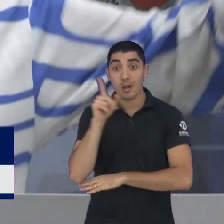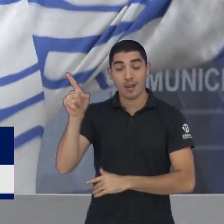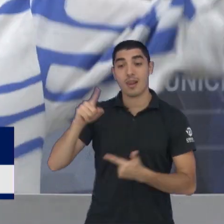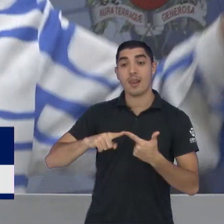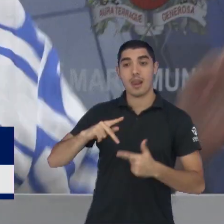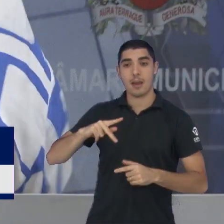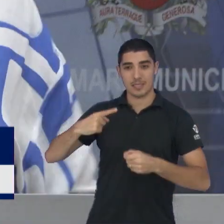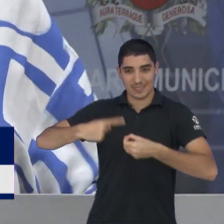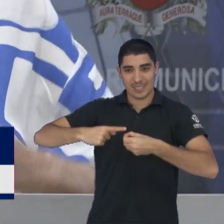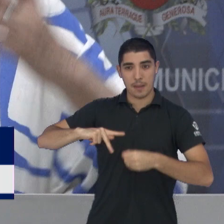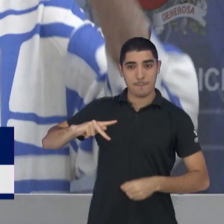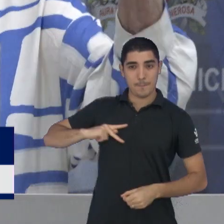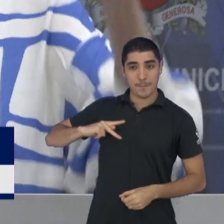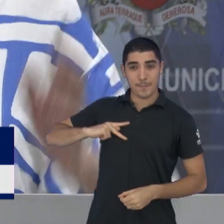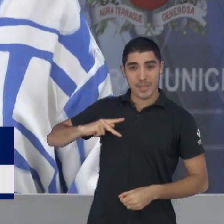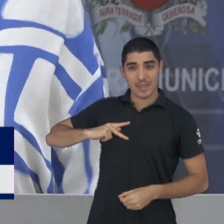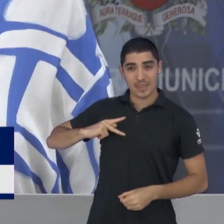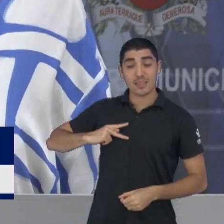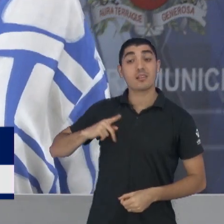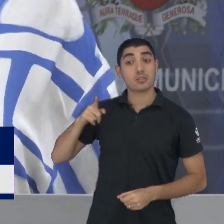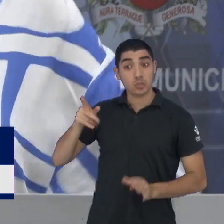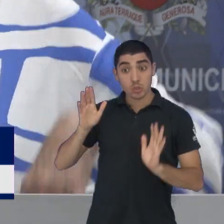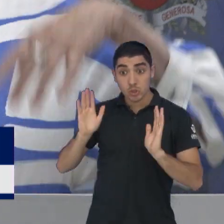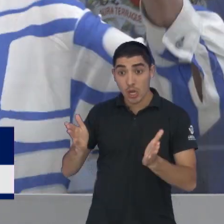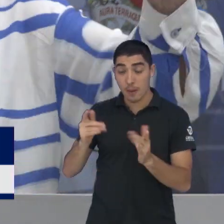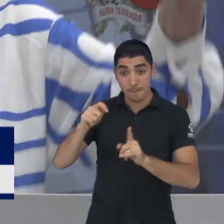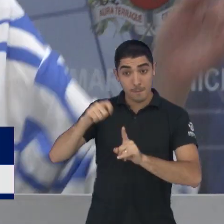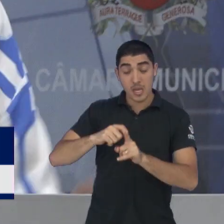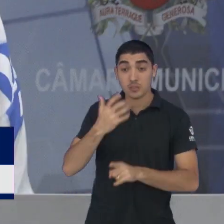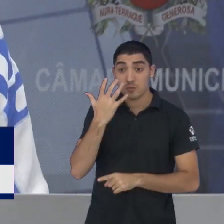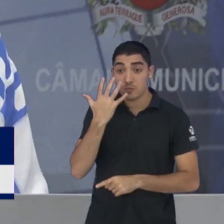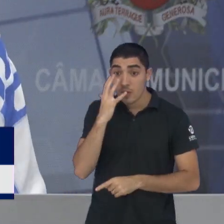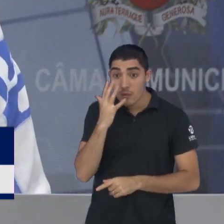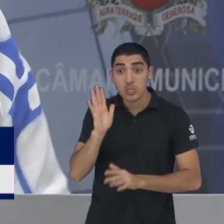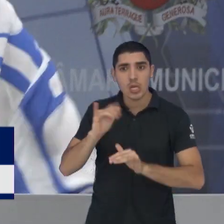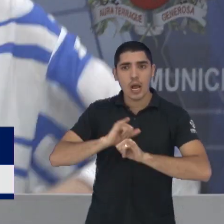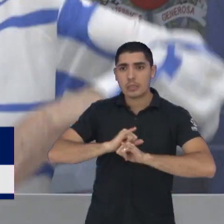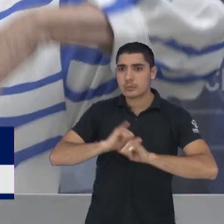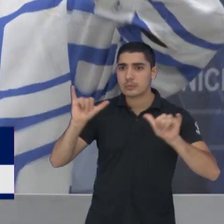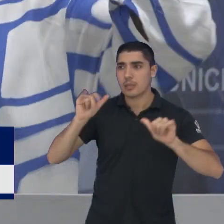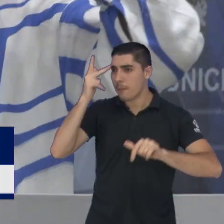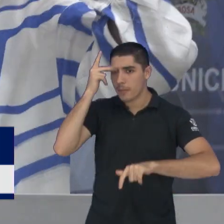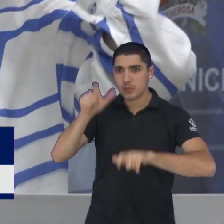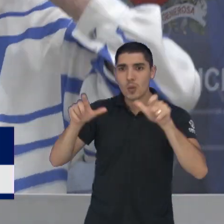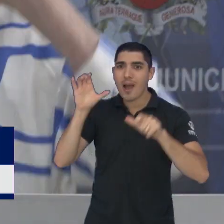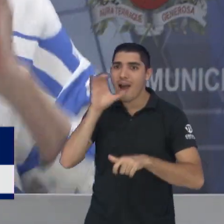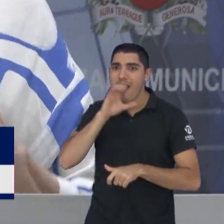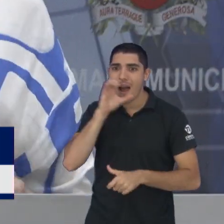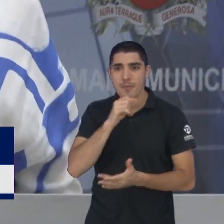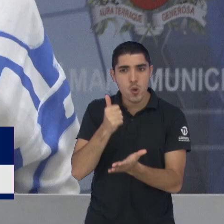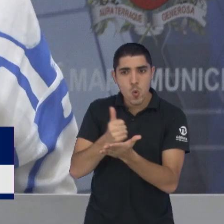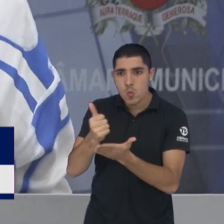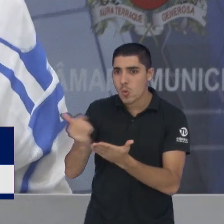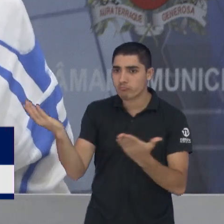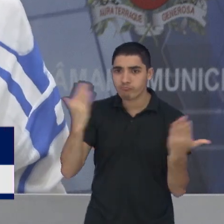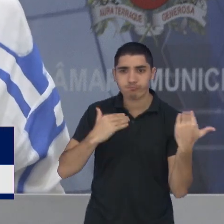Pindamonhangaba, começo de fevereiro, já estava decretando emergência, já estava contratando gente, já estava fazendo